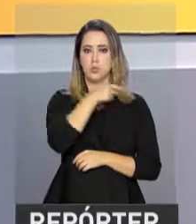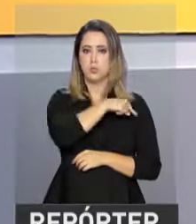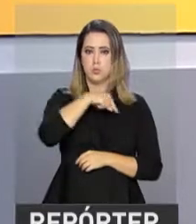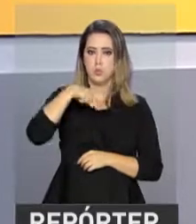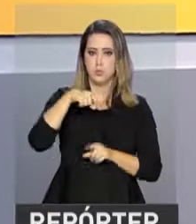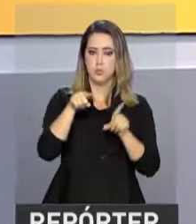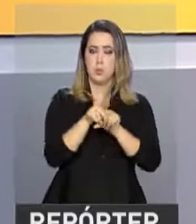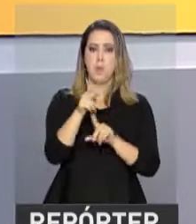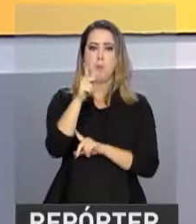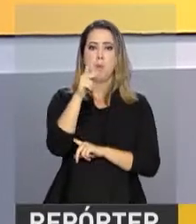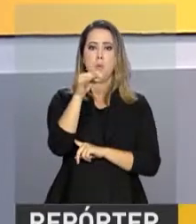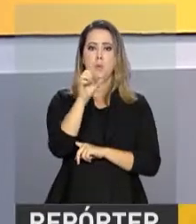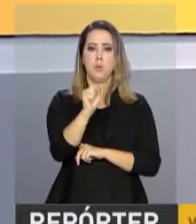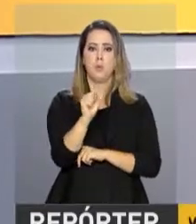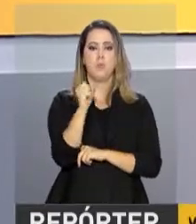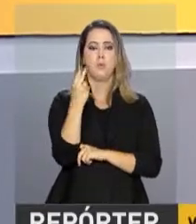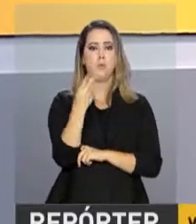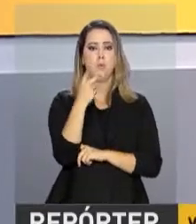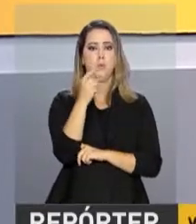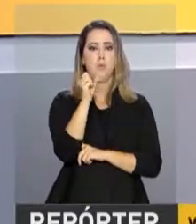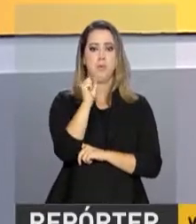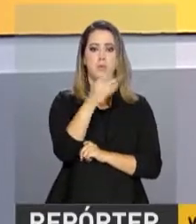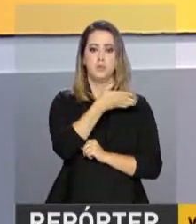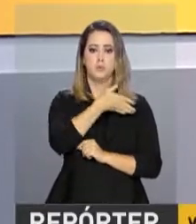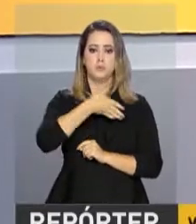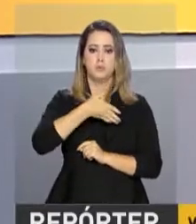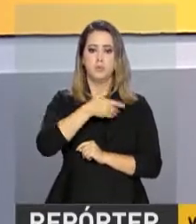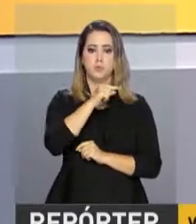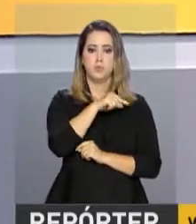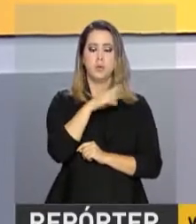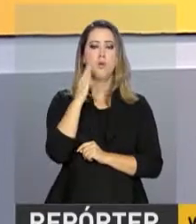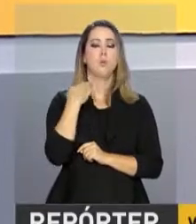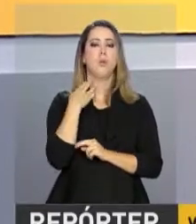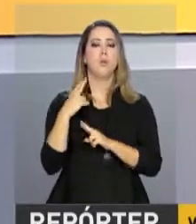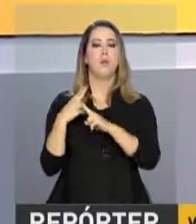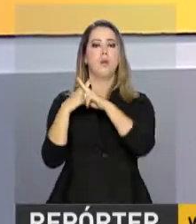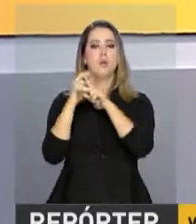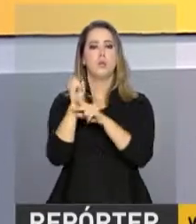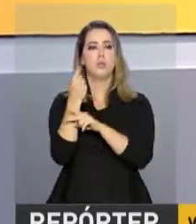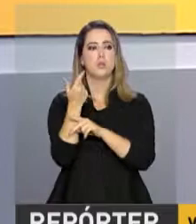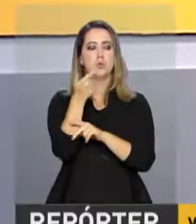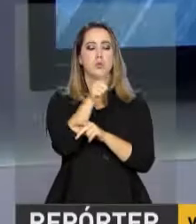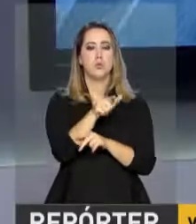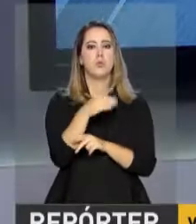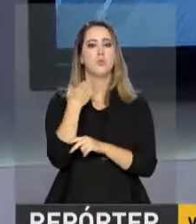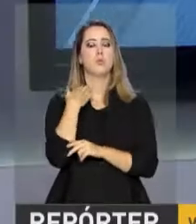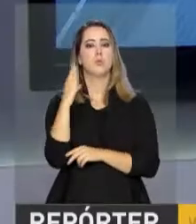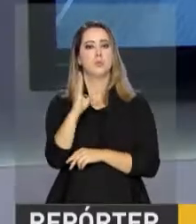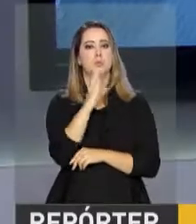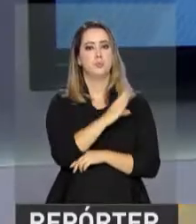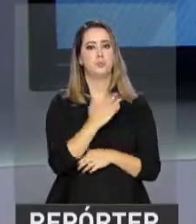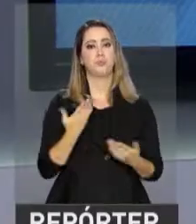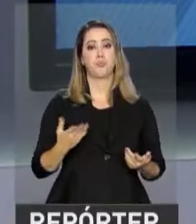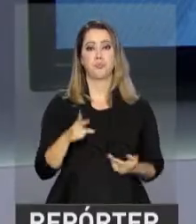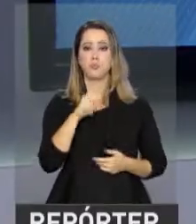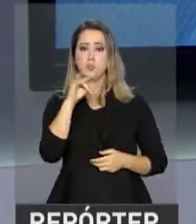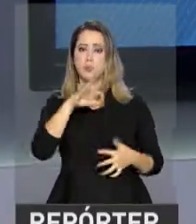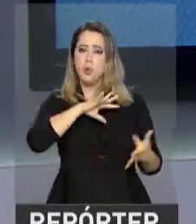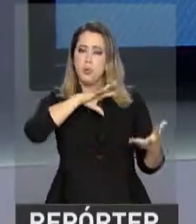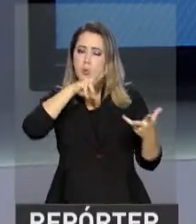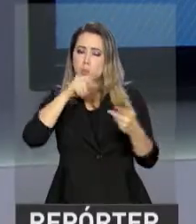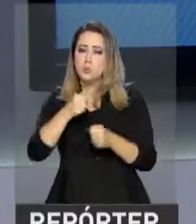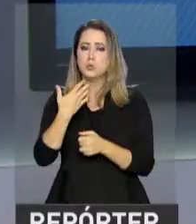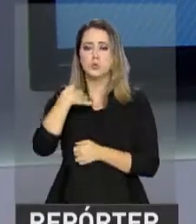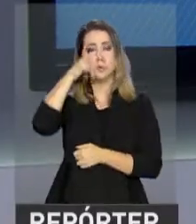às cotas, do PIS e do PASEP. Um site é da Caixa e o outro é do Banco do Brasil. Dia Mundial de Combate